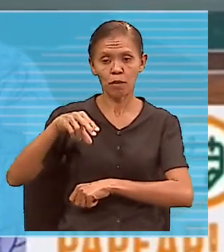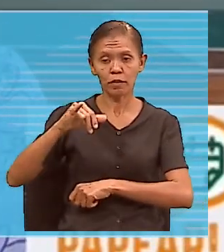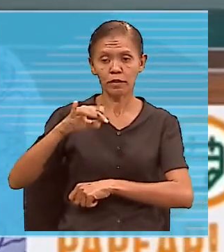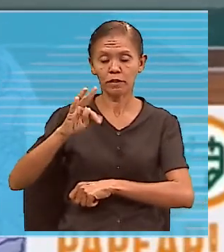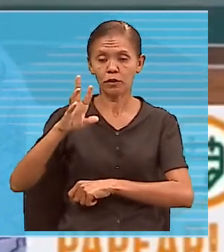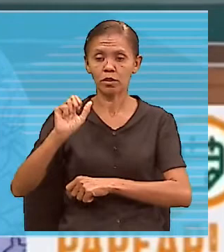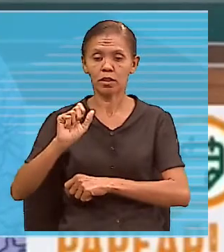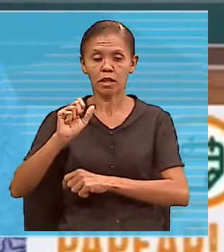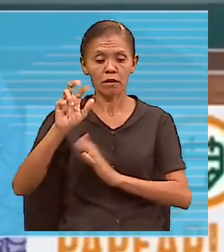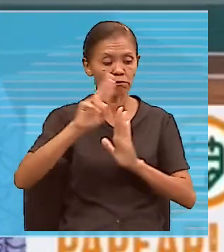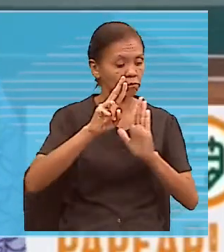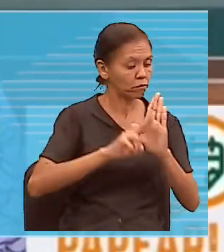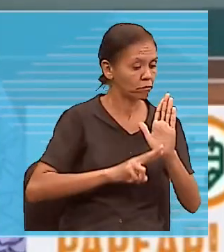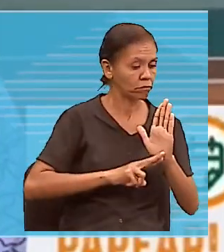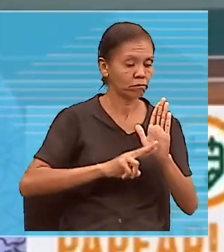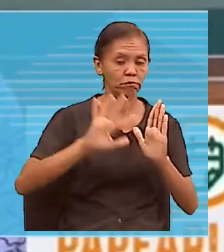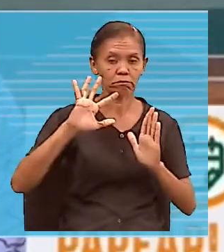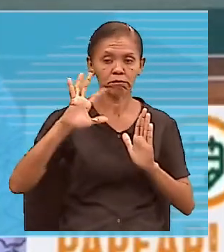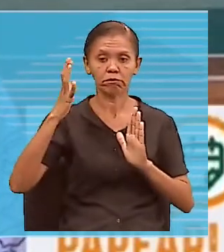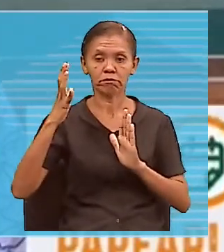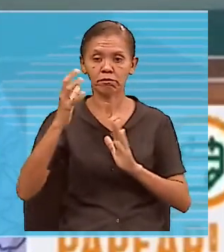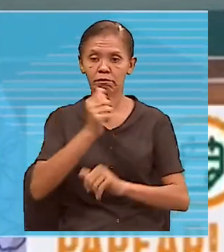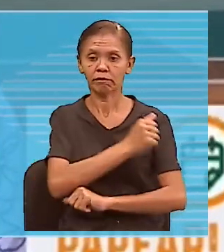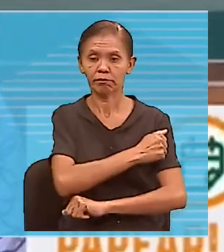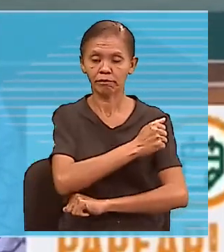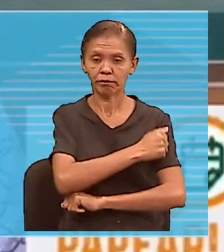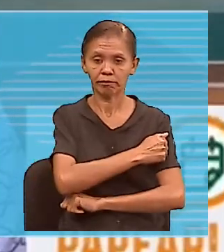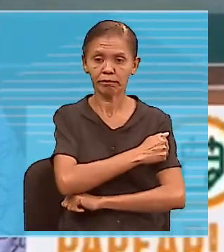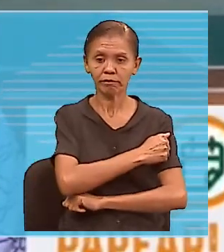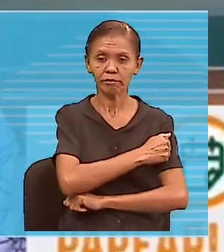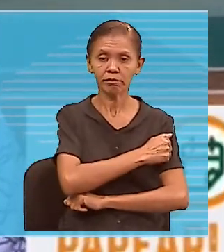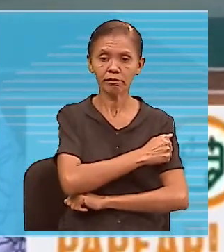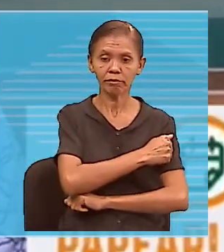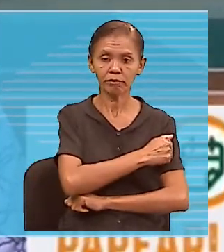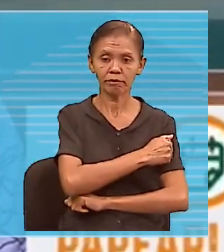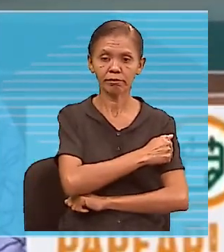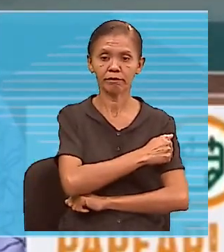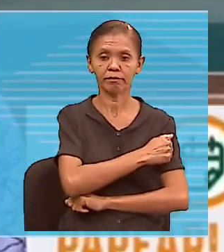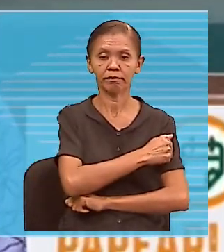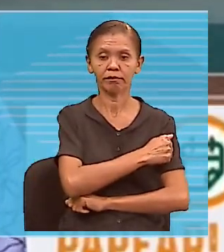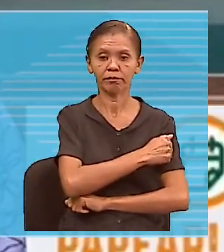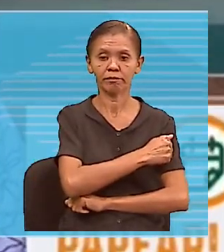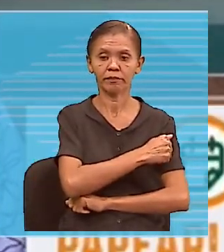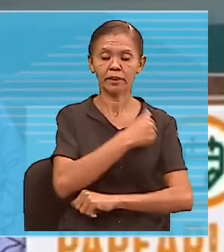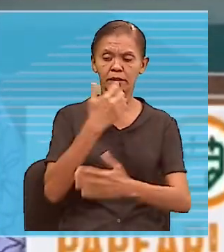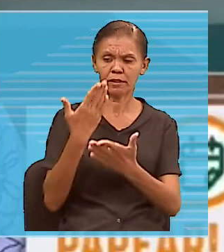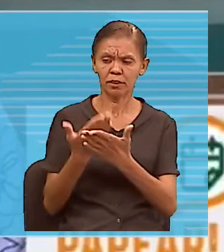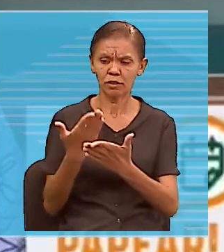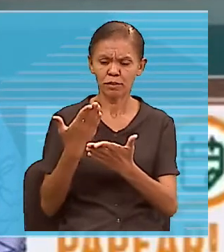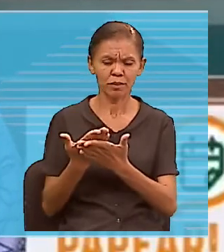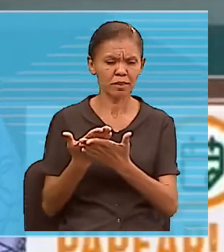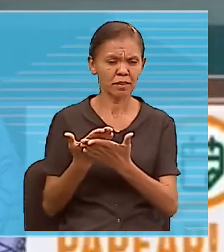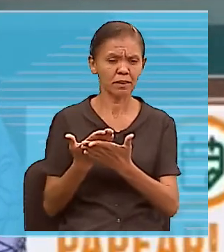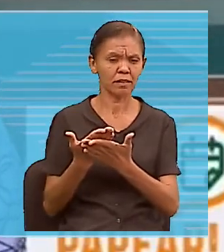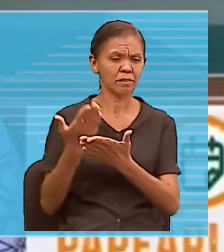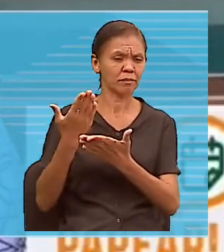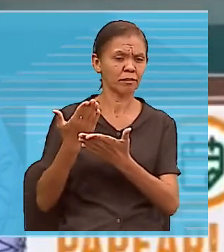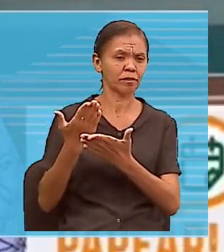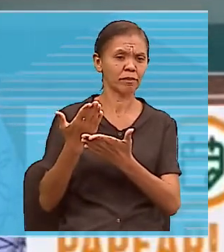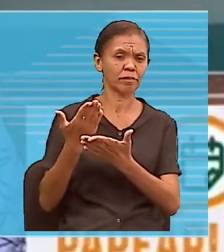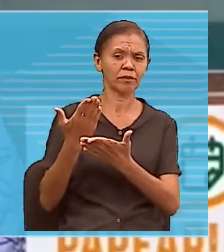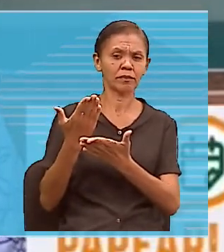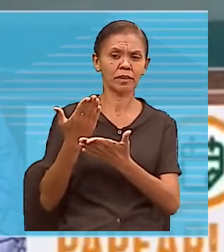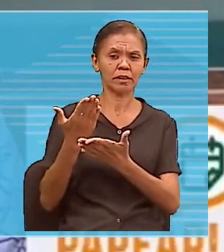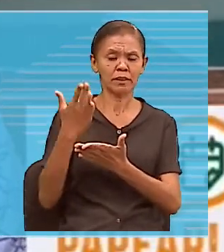já estão estudando há mais tempo aquele assunto, que já estão aderindo mais àquele assunto, que sabem que podem passar conhecimento